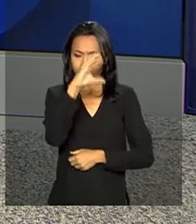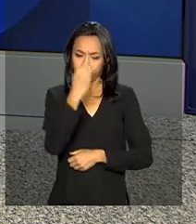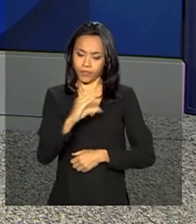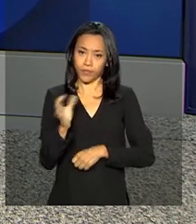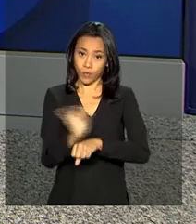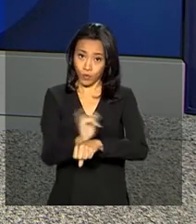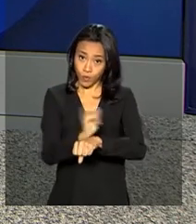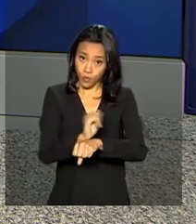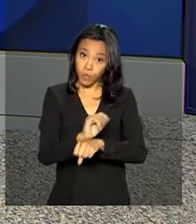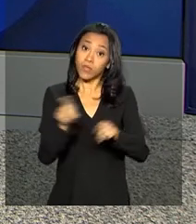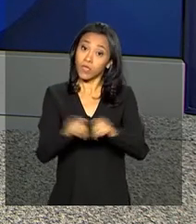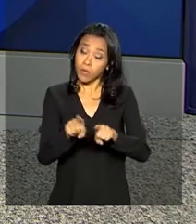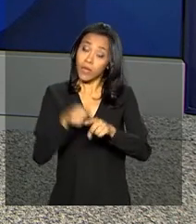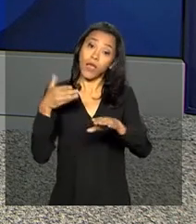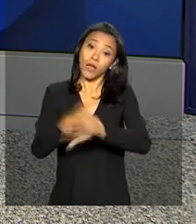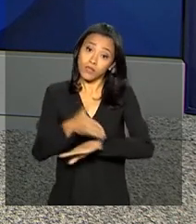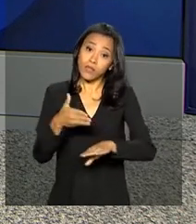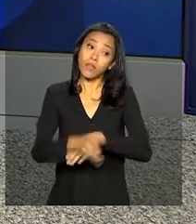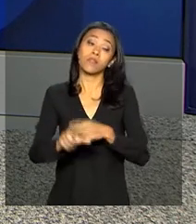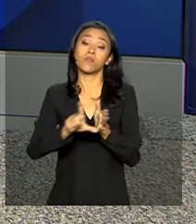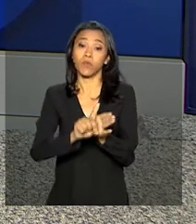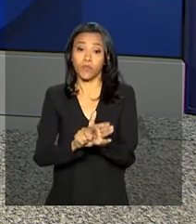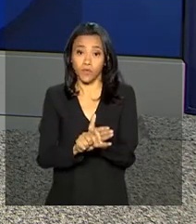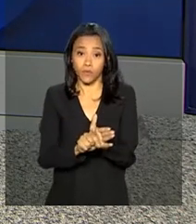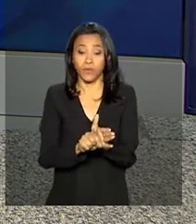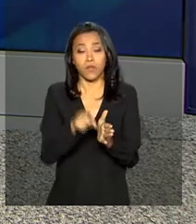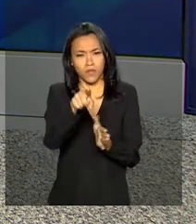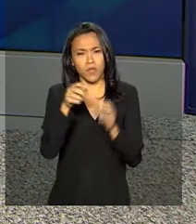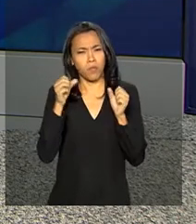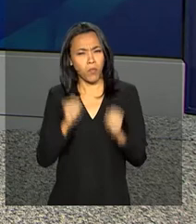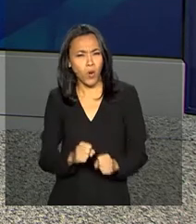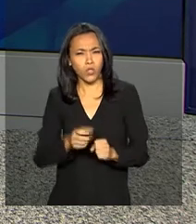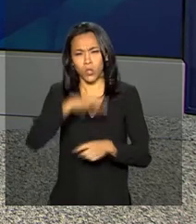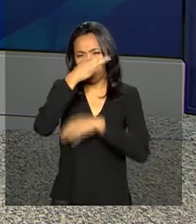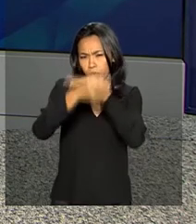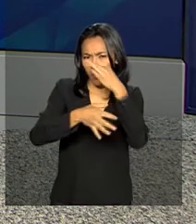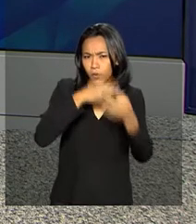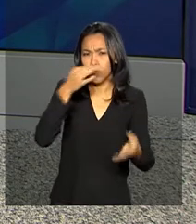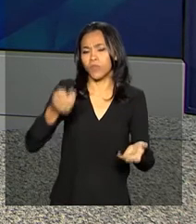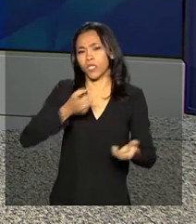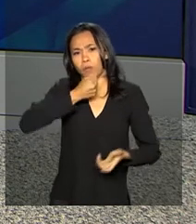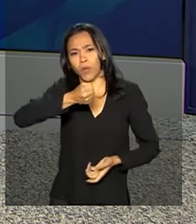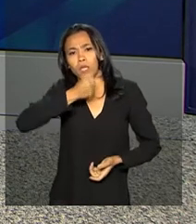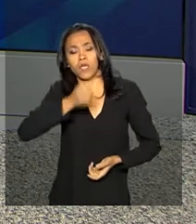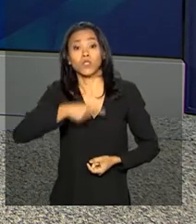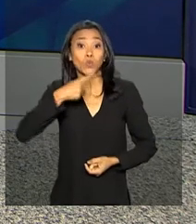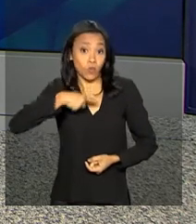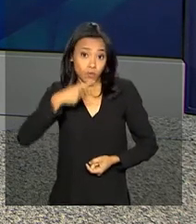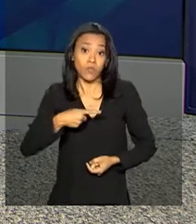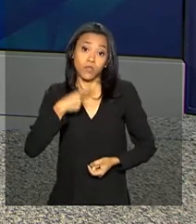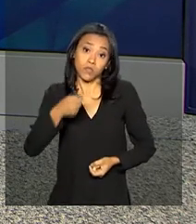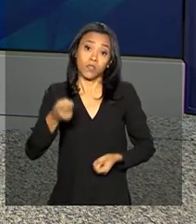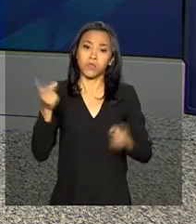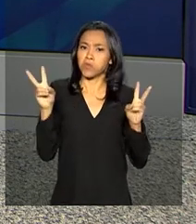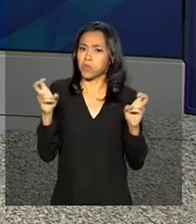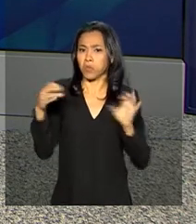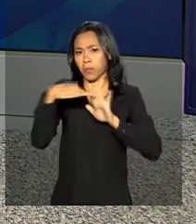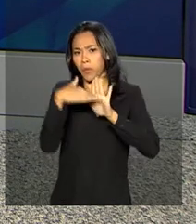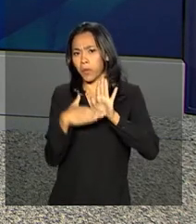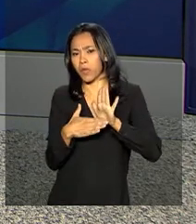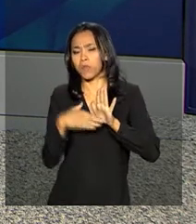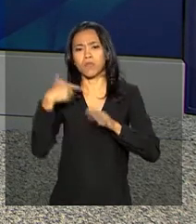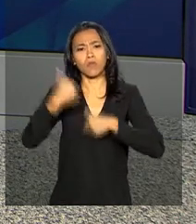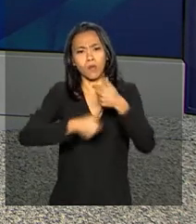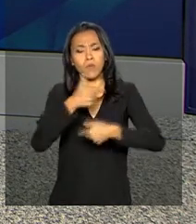youtube acesse também o nosso perfil no twitter você pode mandar sugestões de reportagens e dúvidas sobre programas e ações do governo